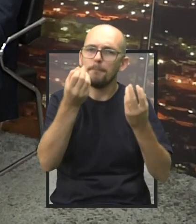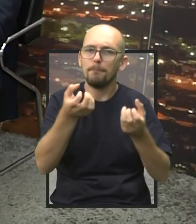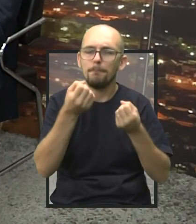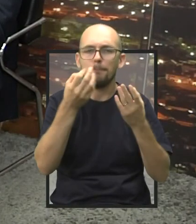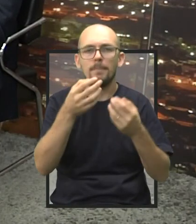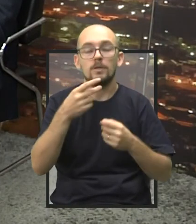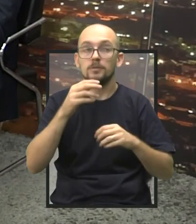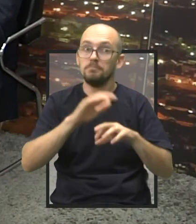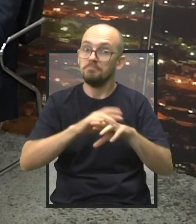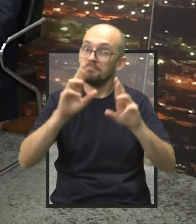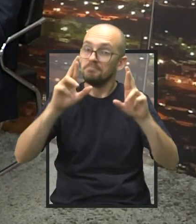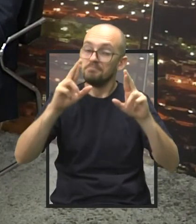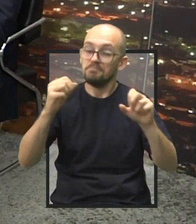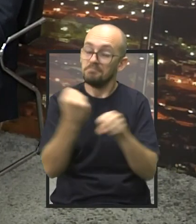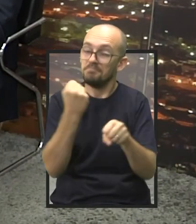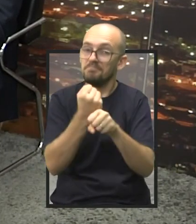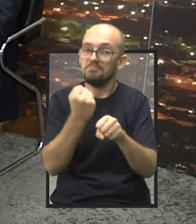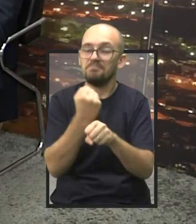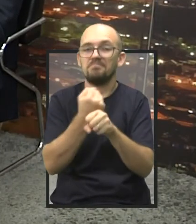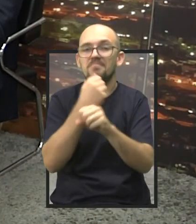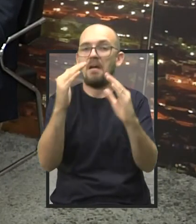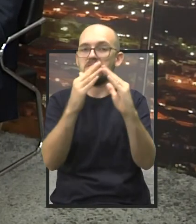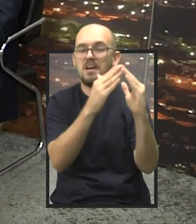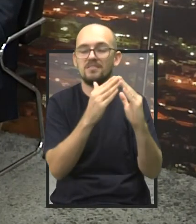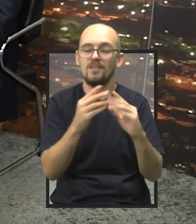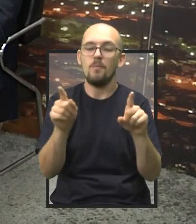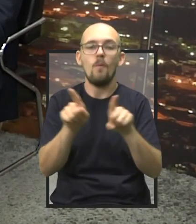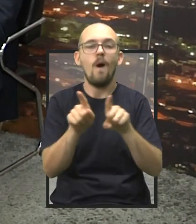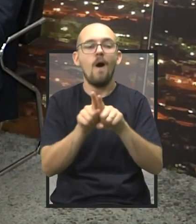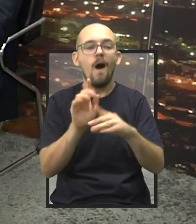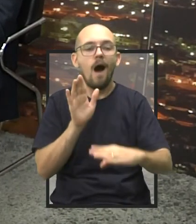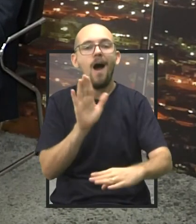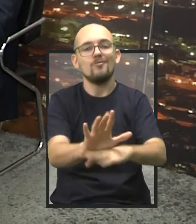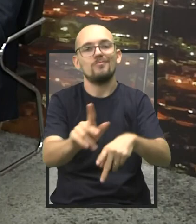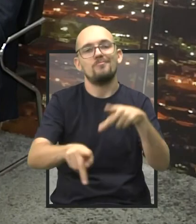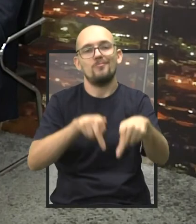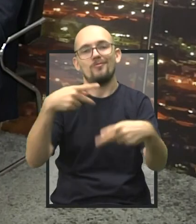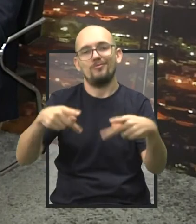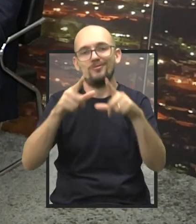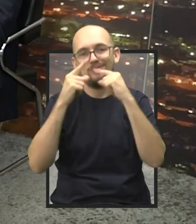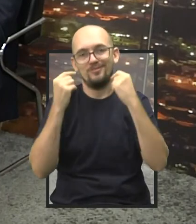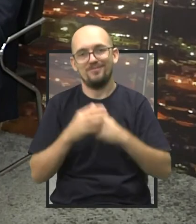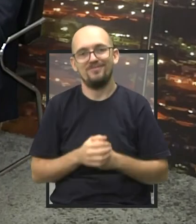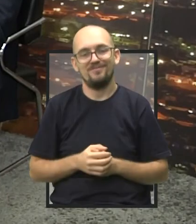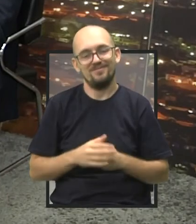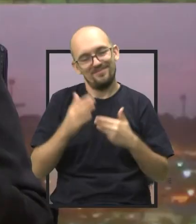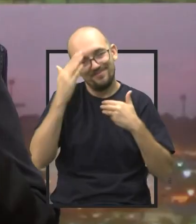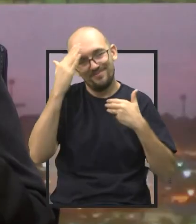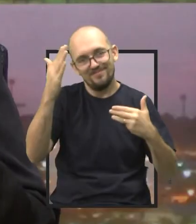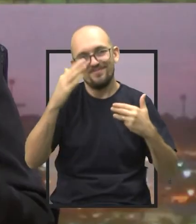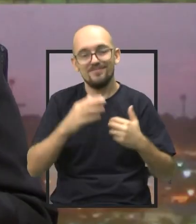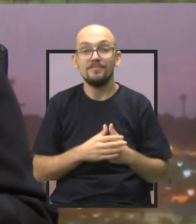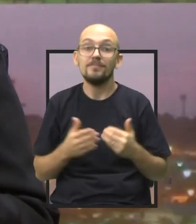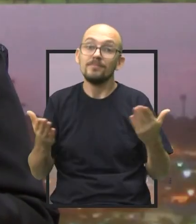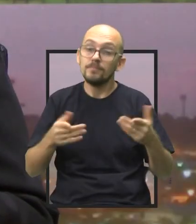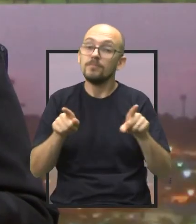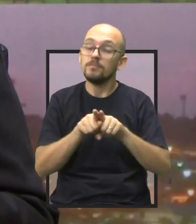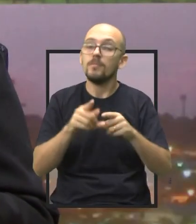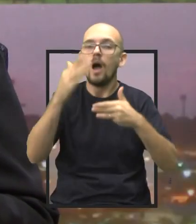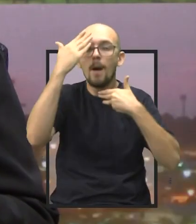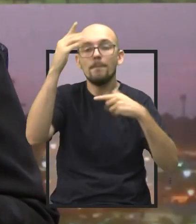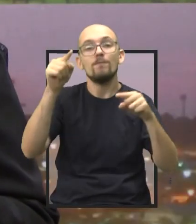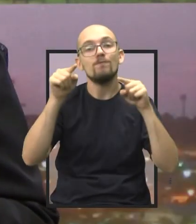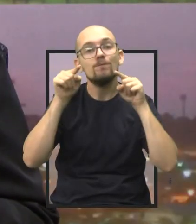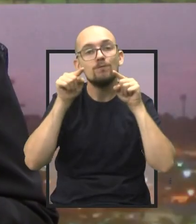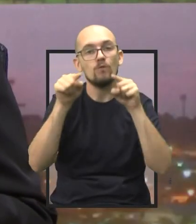seus empreendimentos, que é claro, né, em benefício do município de Jaú. Muito obrigada. E a gente agradece também